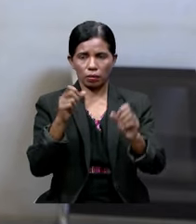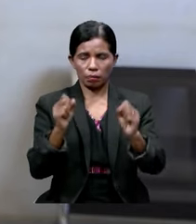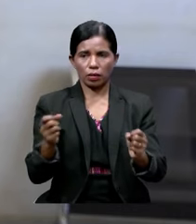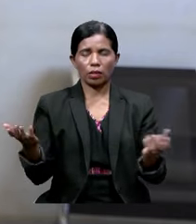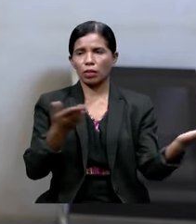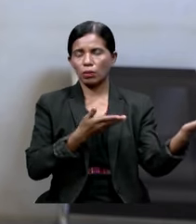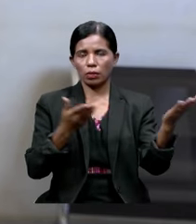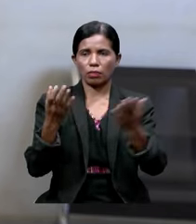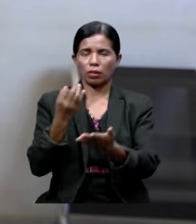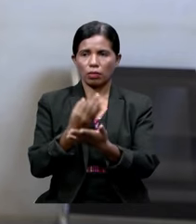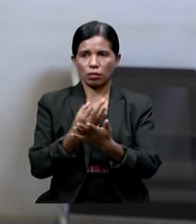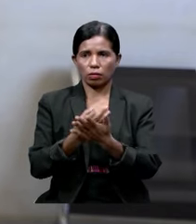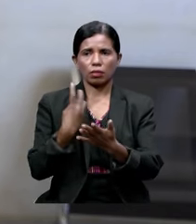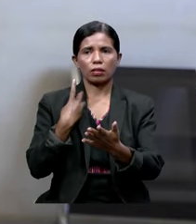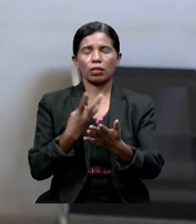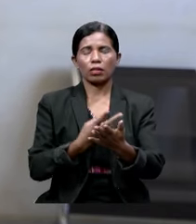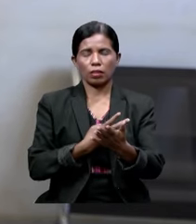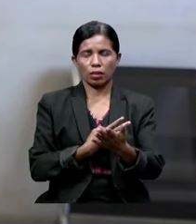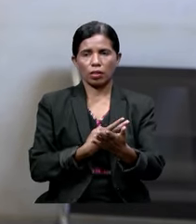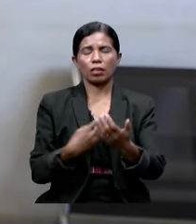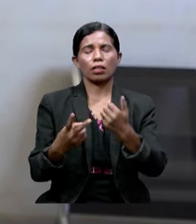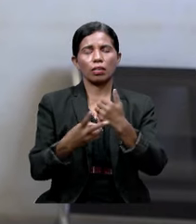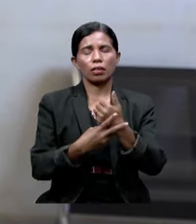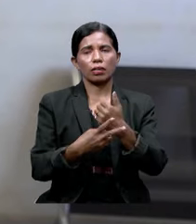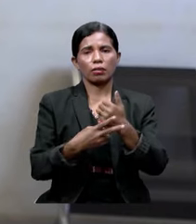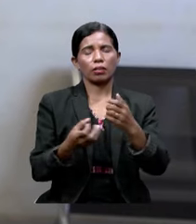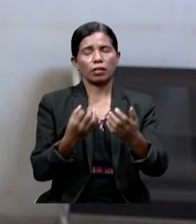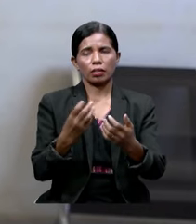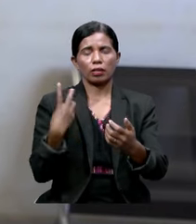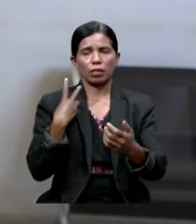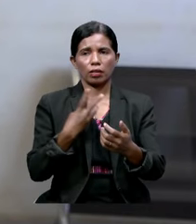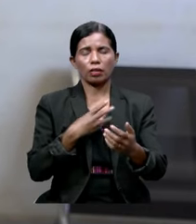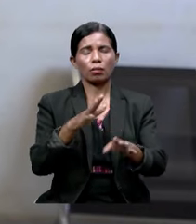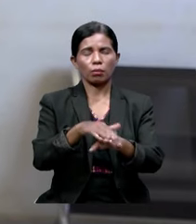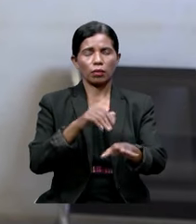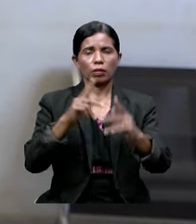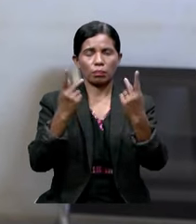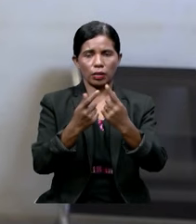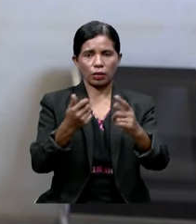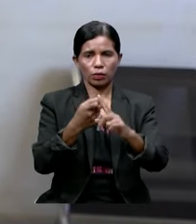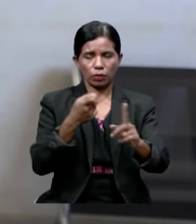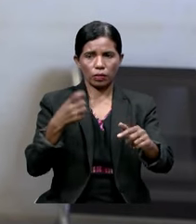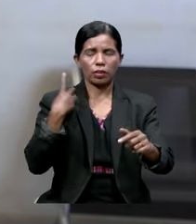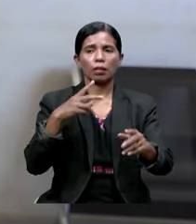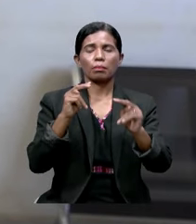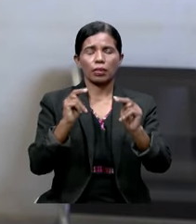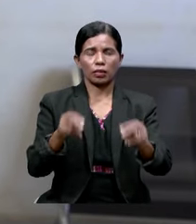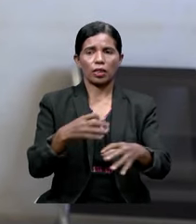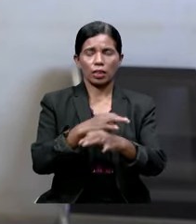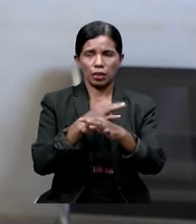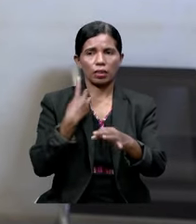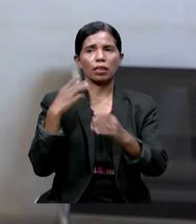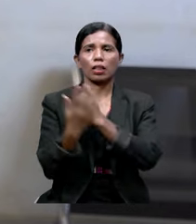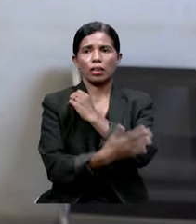falo osam ba itania cofre estado takar atrai investores e railio ita precisa hadia ma ekosistema itania